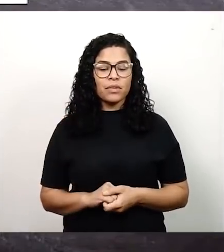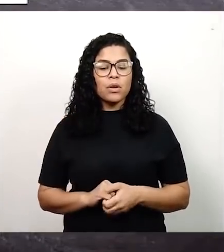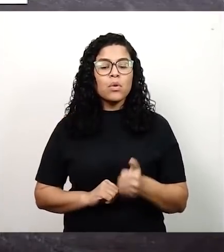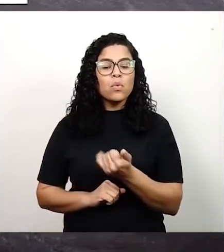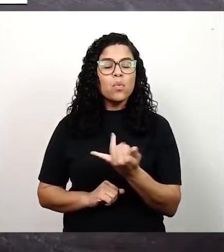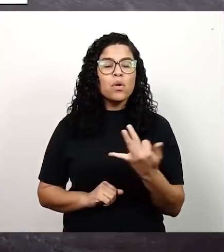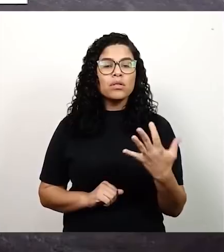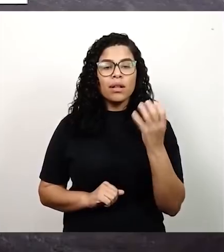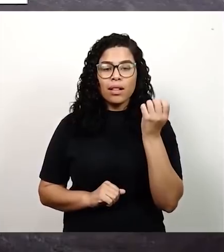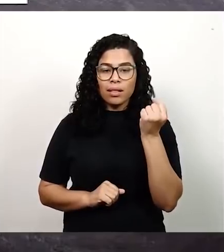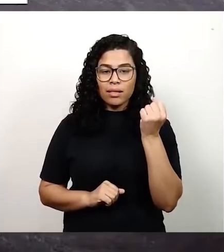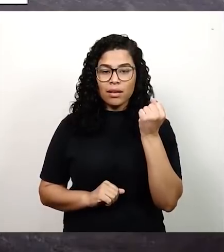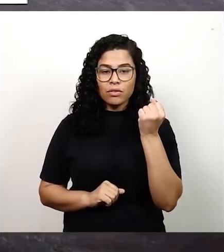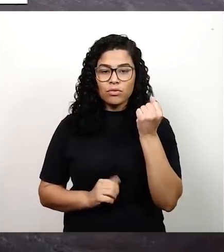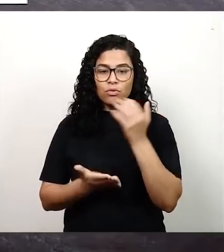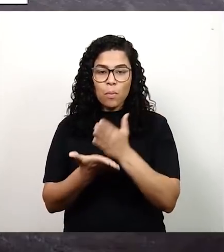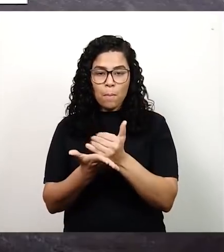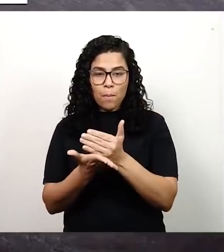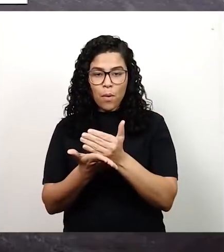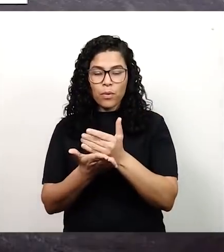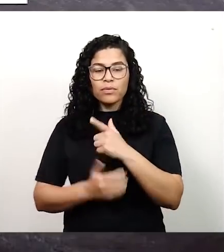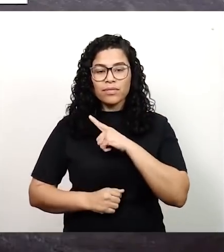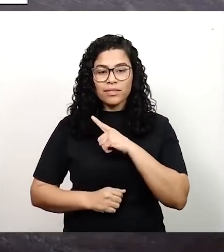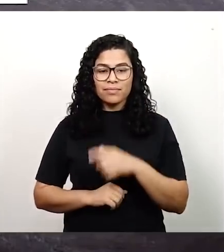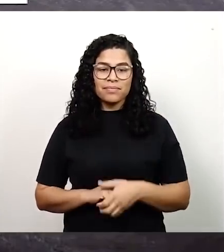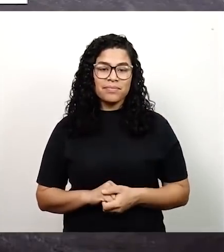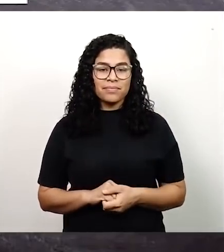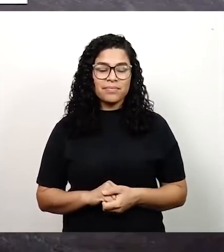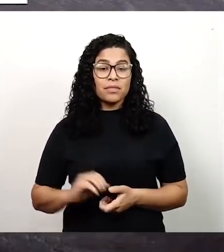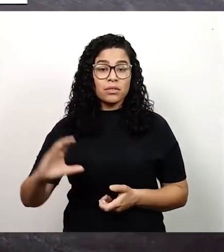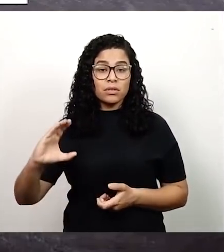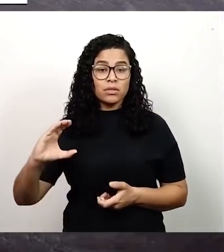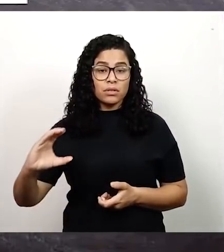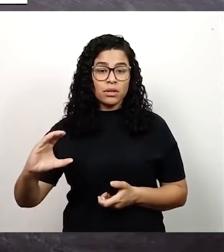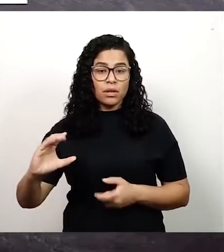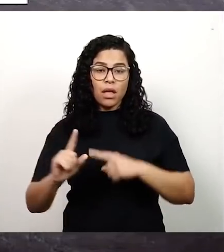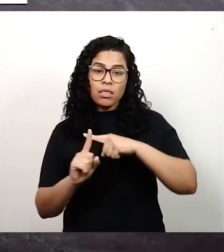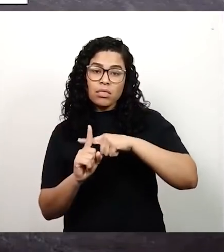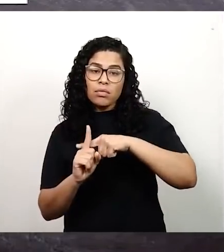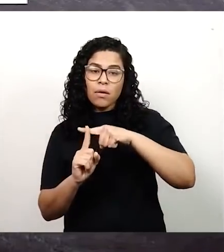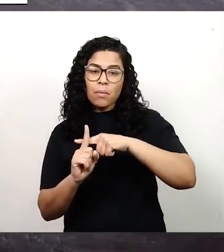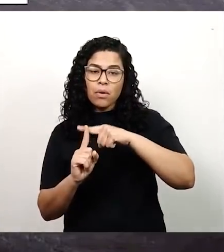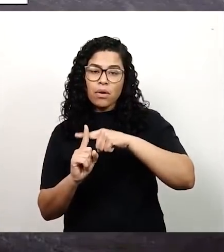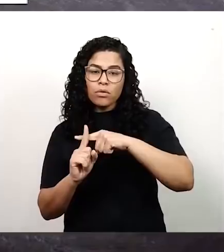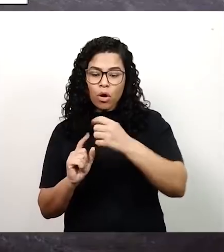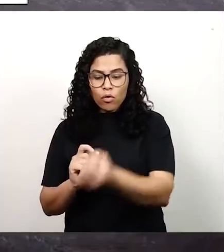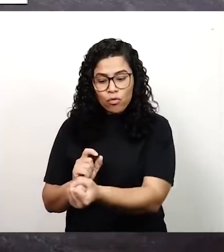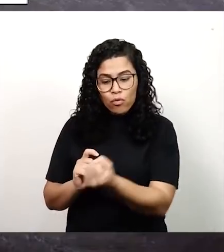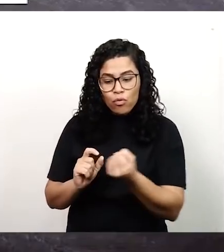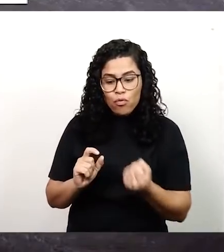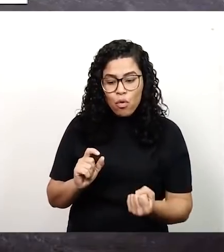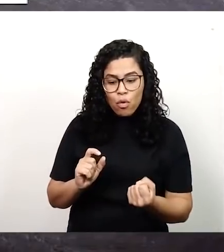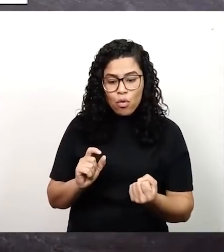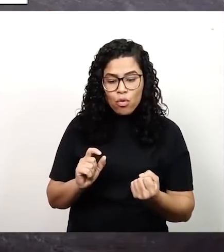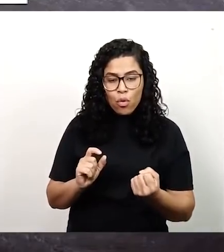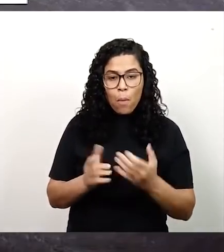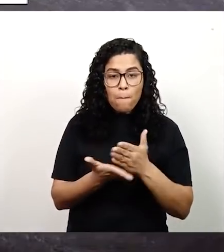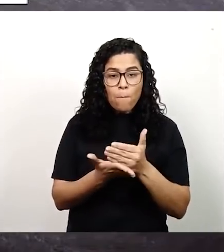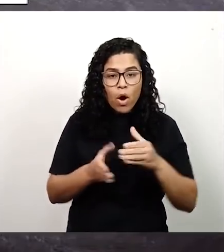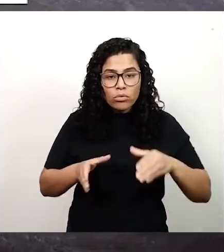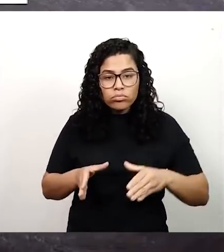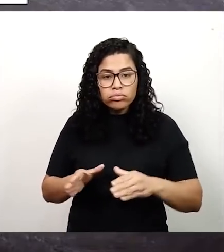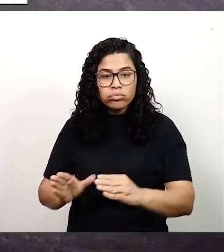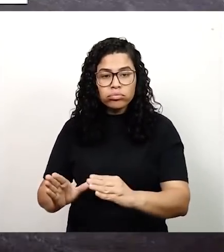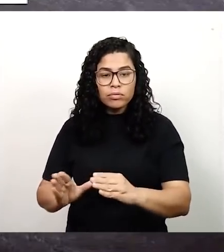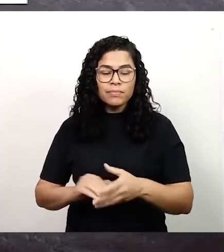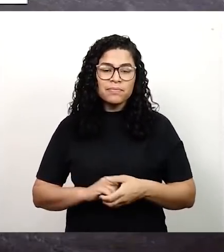a quantidade de leite para um bolo. Letrinha C, a temperatura do forno para assar um bolo. E